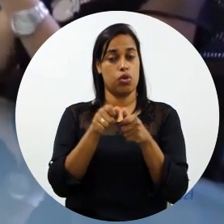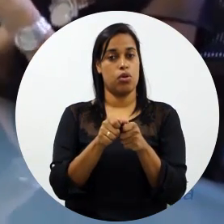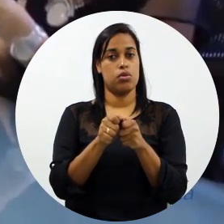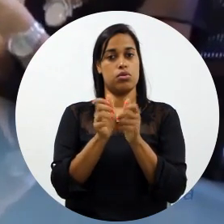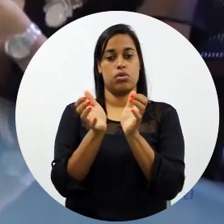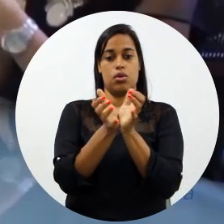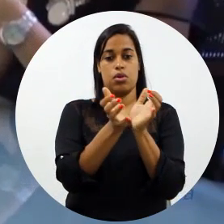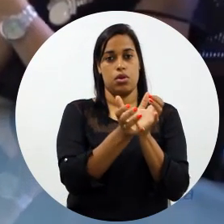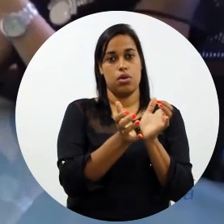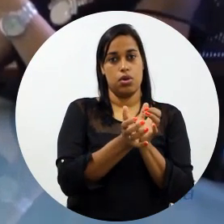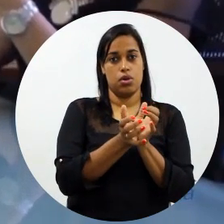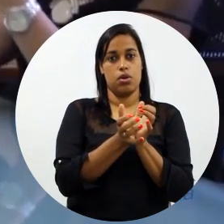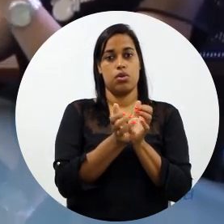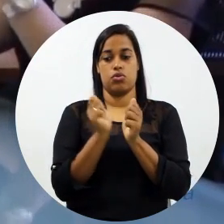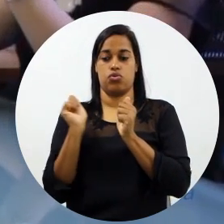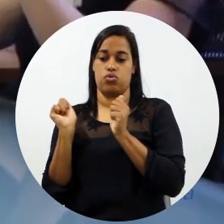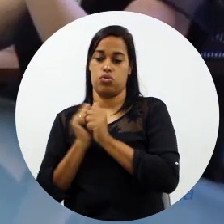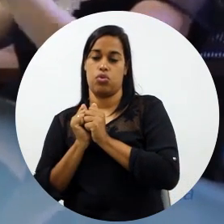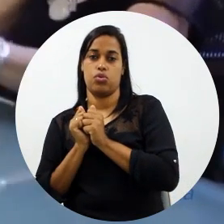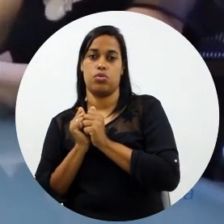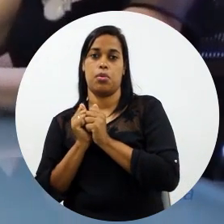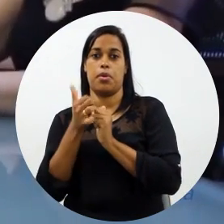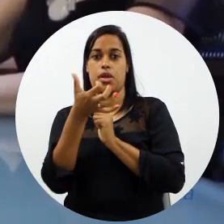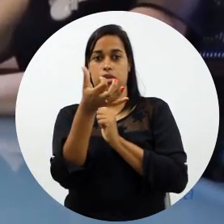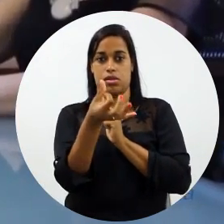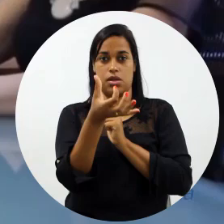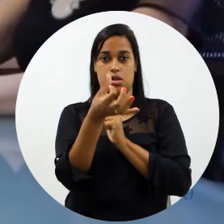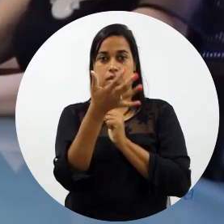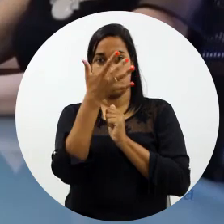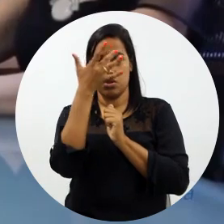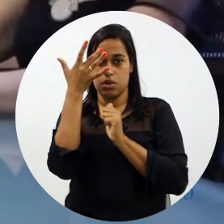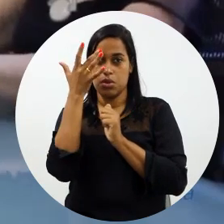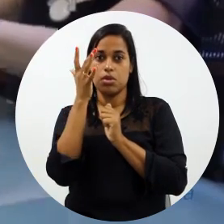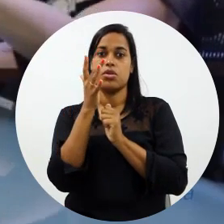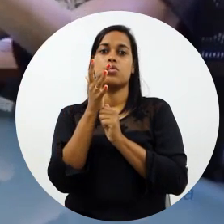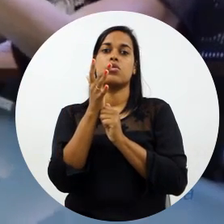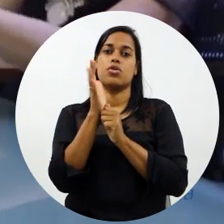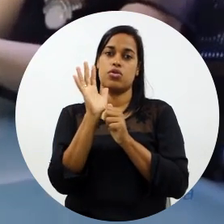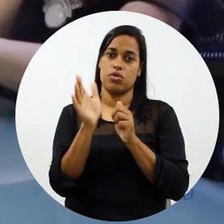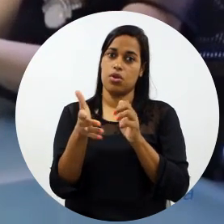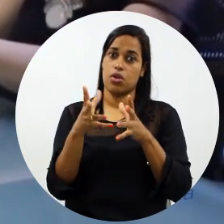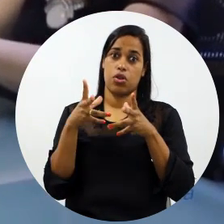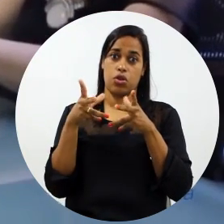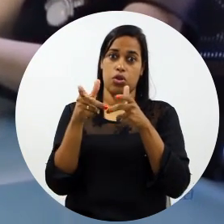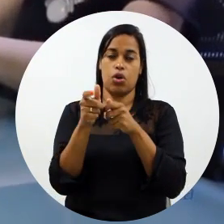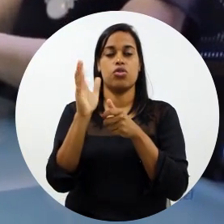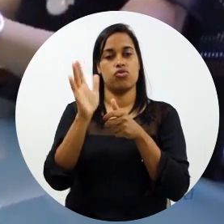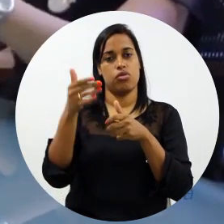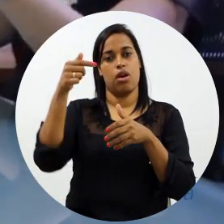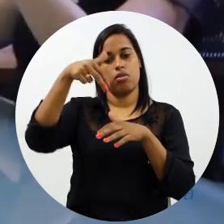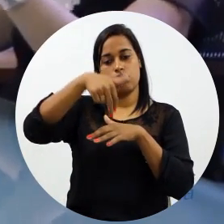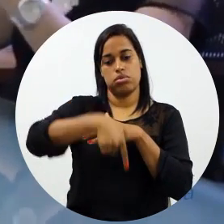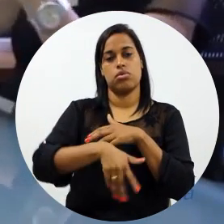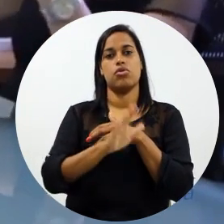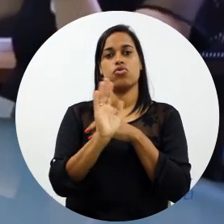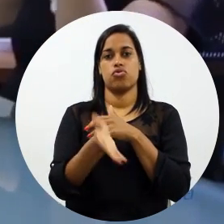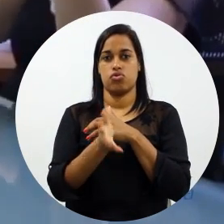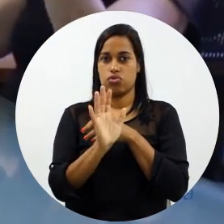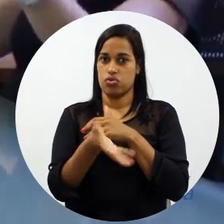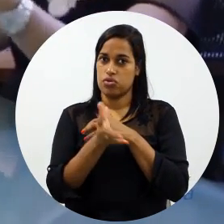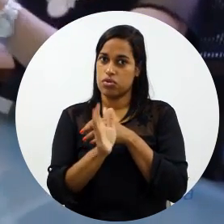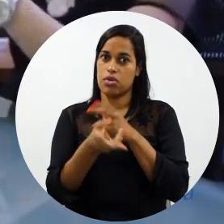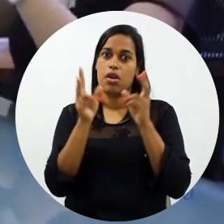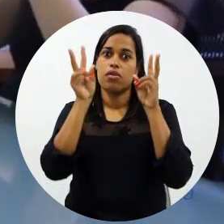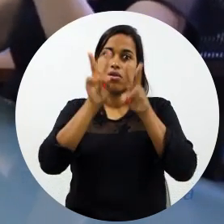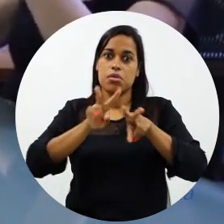eu, mais uma consultora que estava comigo, e mais 16 pessoas que eram supervisores, estávamos todos embaixo. Já